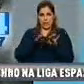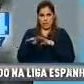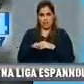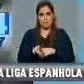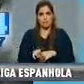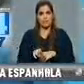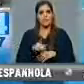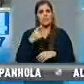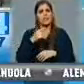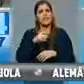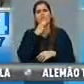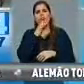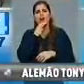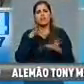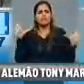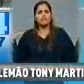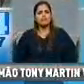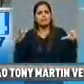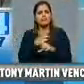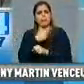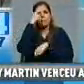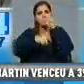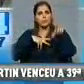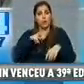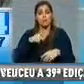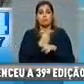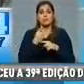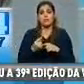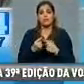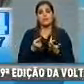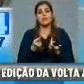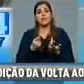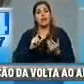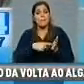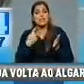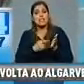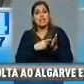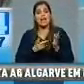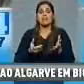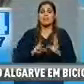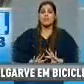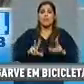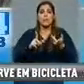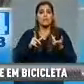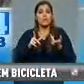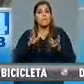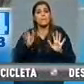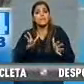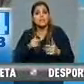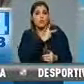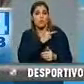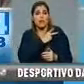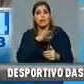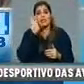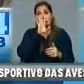uma menção clara aqui à desertificação. Quando fala na necessidade de existir uma universidade como um polo de desenvolvimento, numa zona agrária temos que ter, certamente, gente a estudar